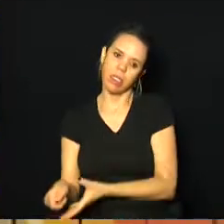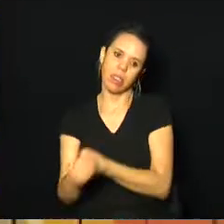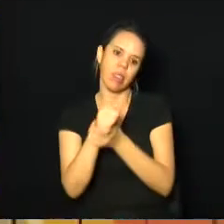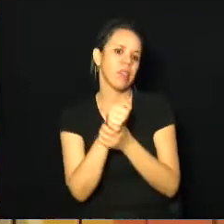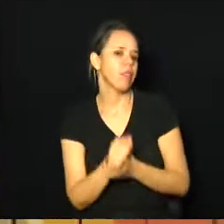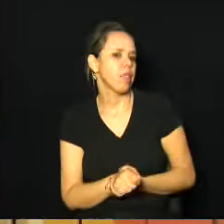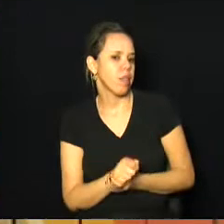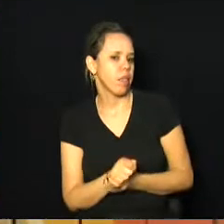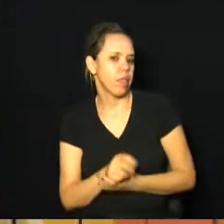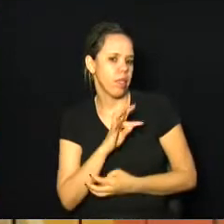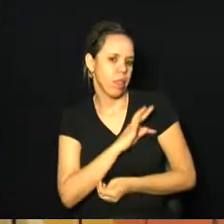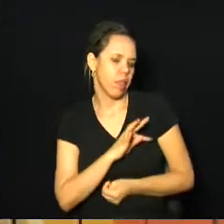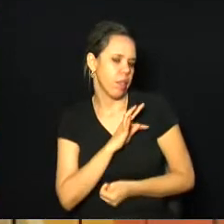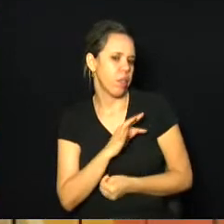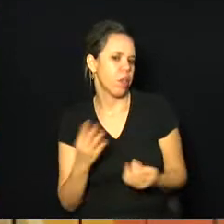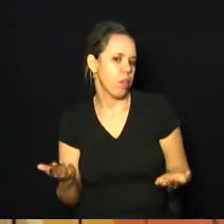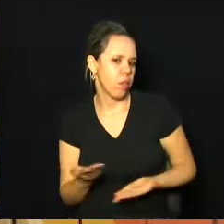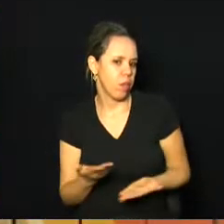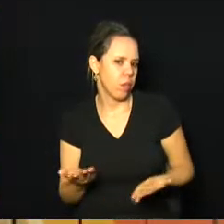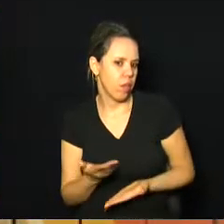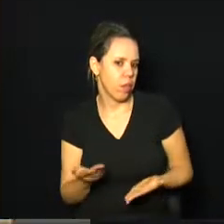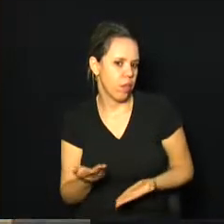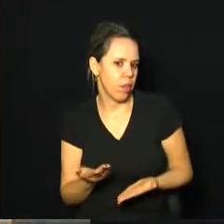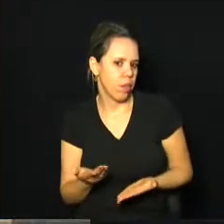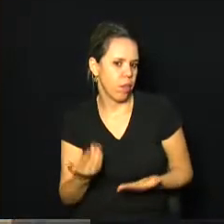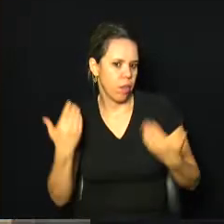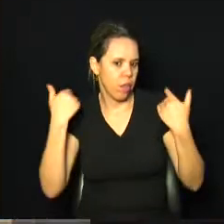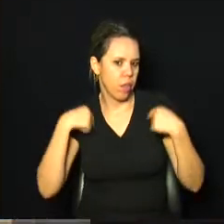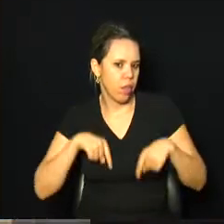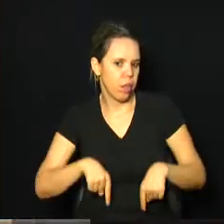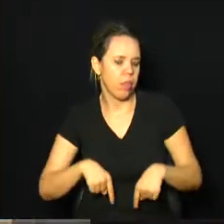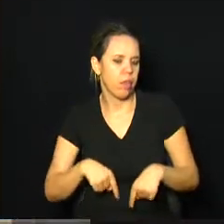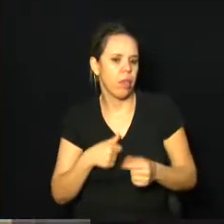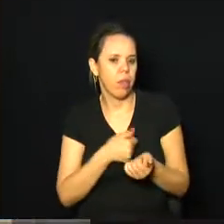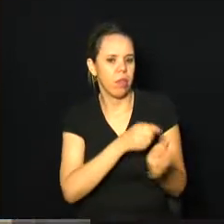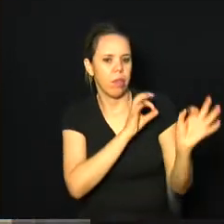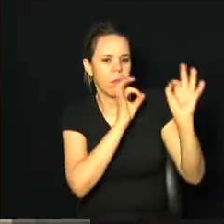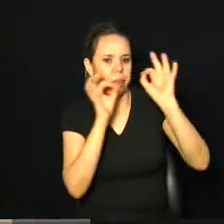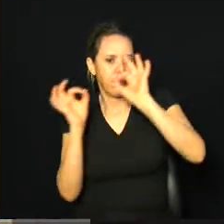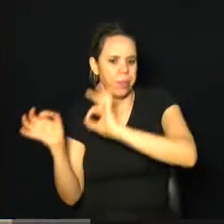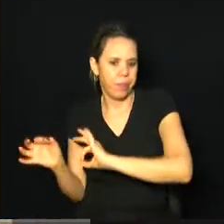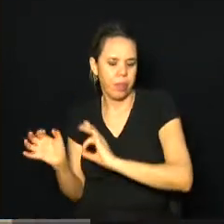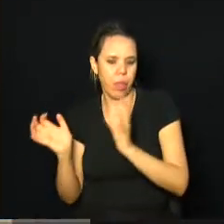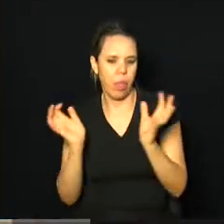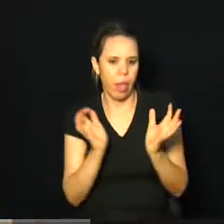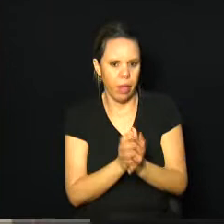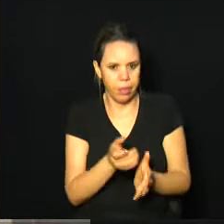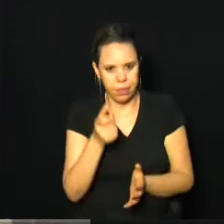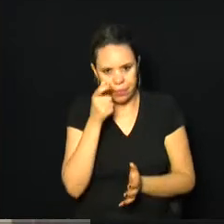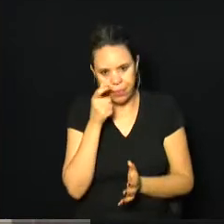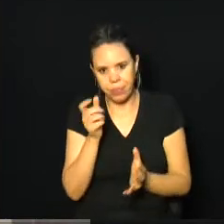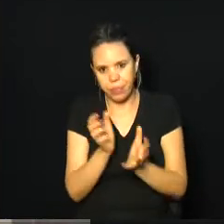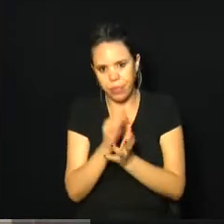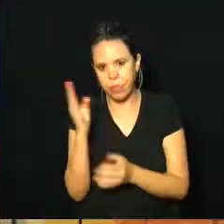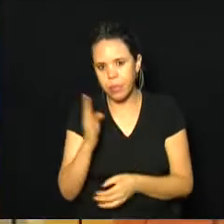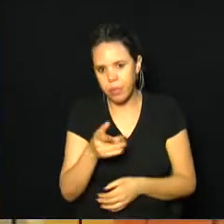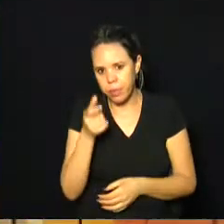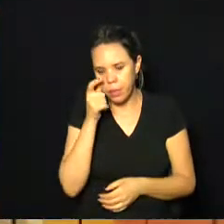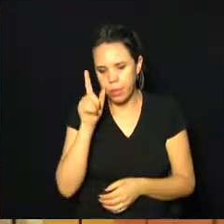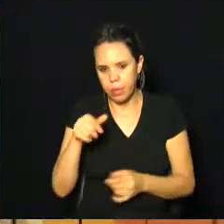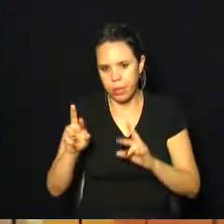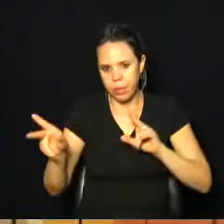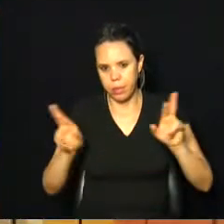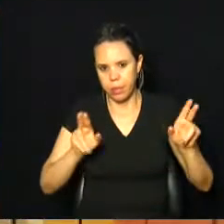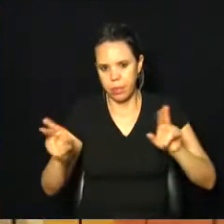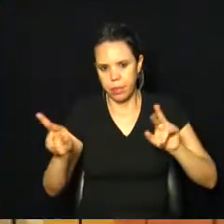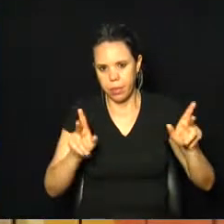mais técnico e hoje está muito mais físico, né, Pampa? Você acompanha a Superliga, você acompanha a seleção brasileira, vê essa